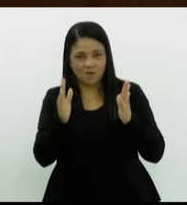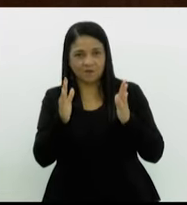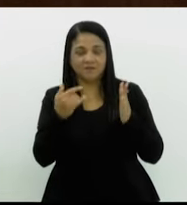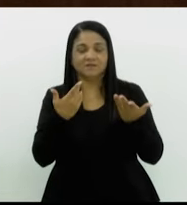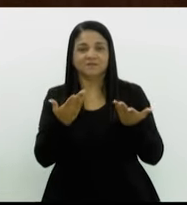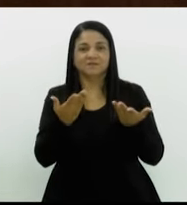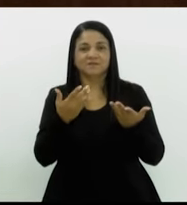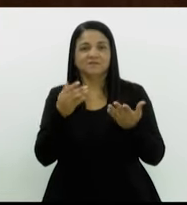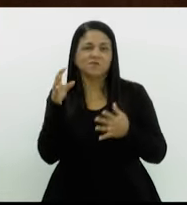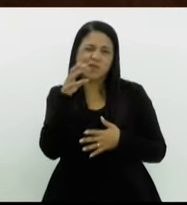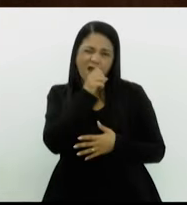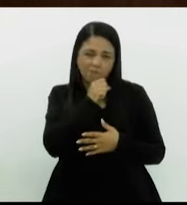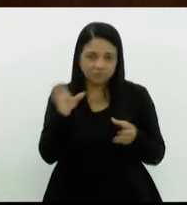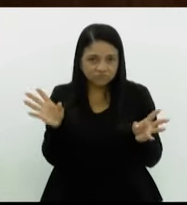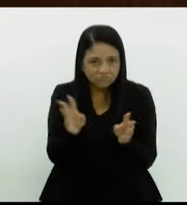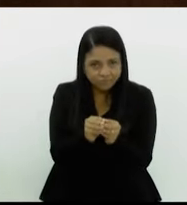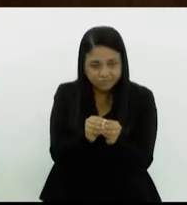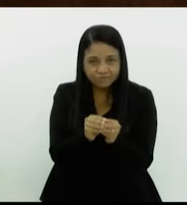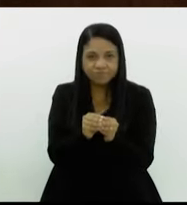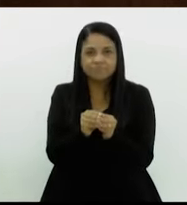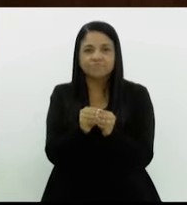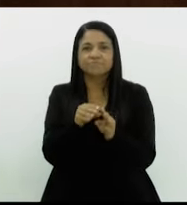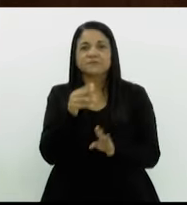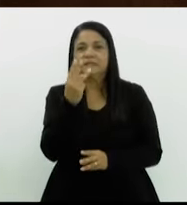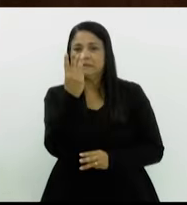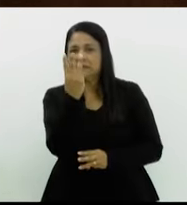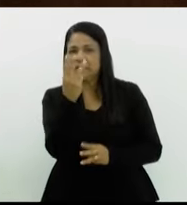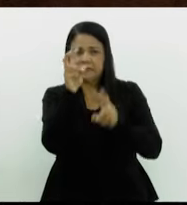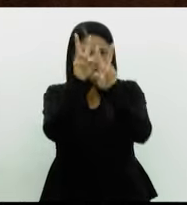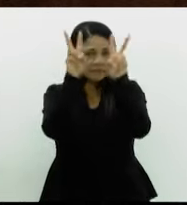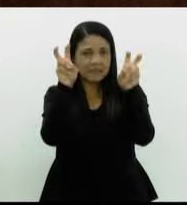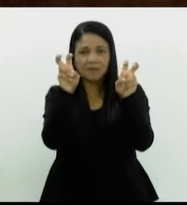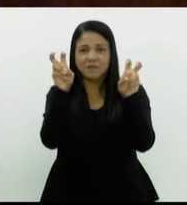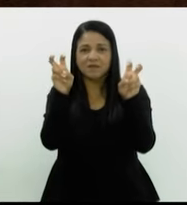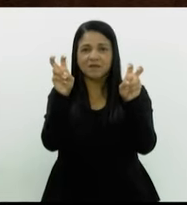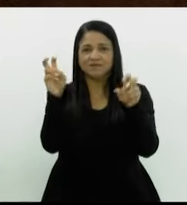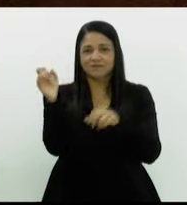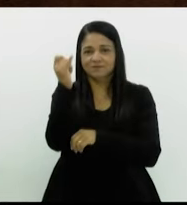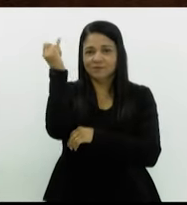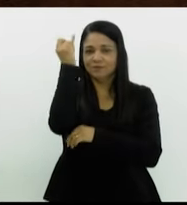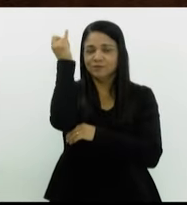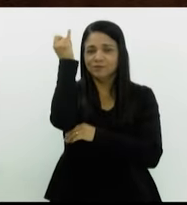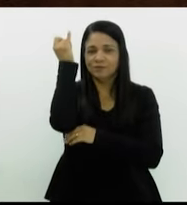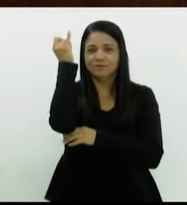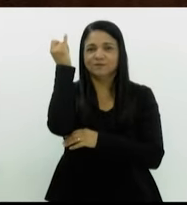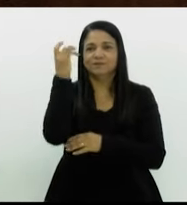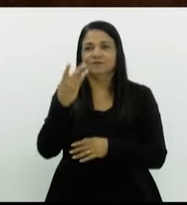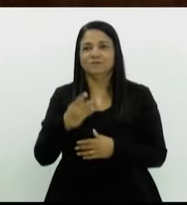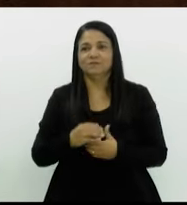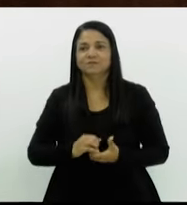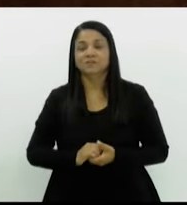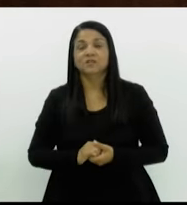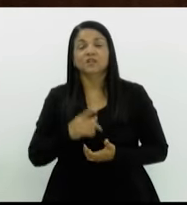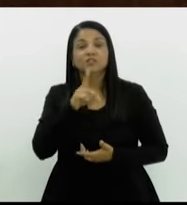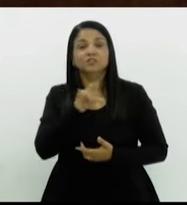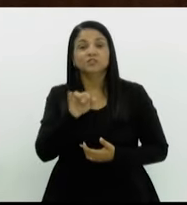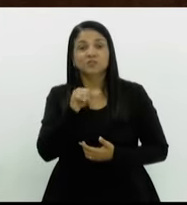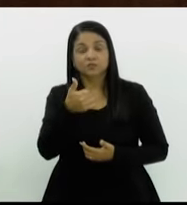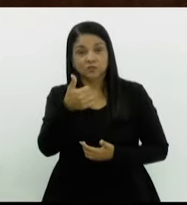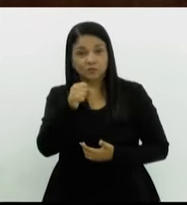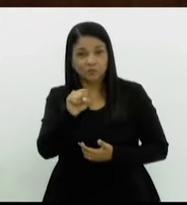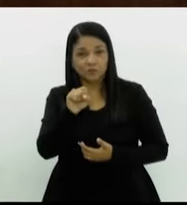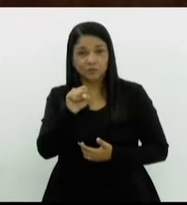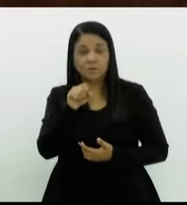ser rápido, mas são três temas importantes. Agora, dia 18 de maio, nesse